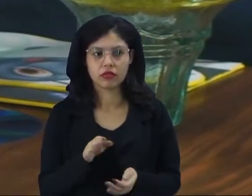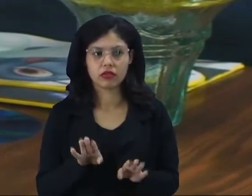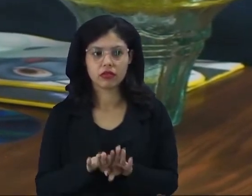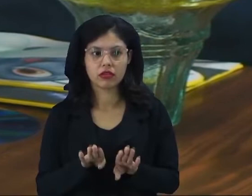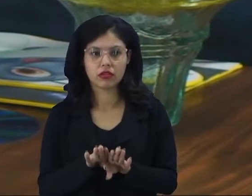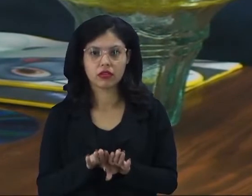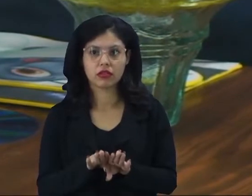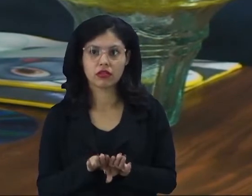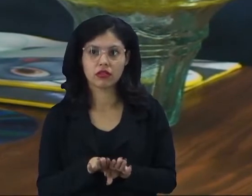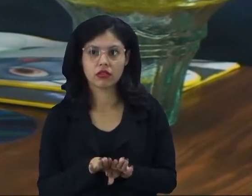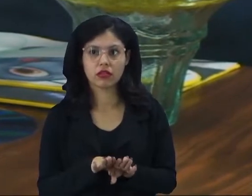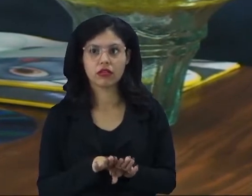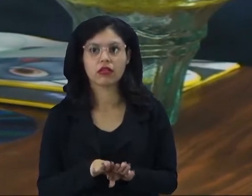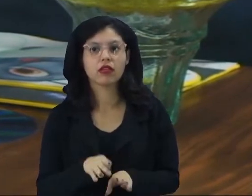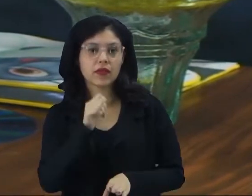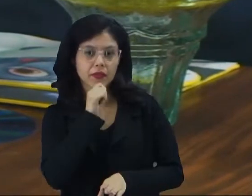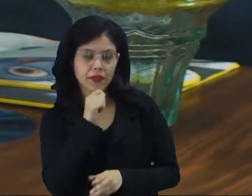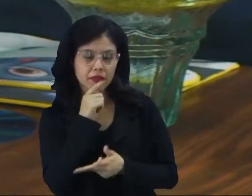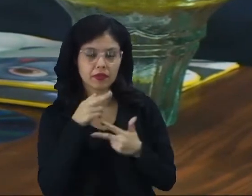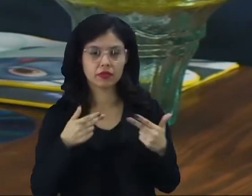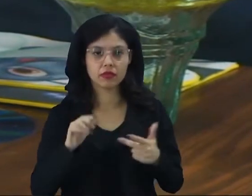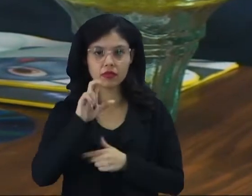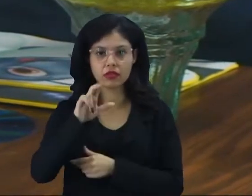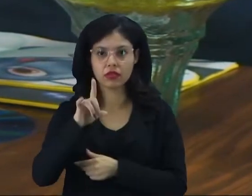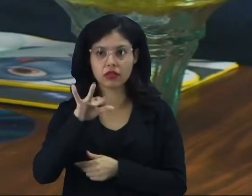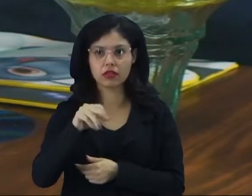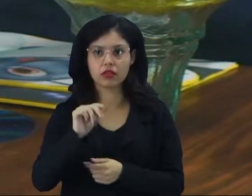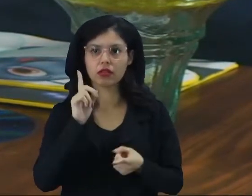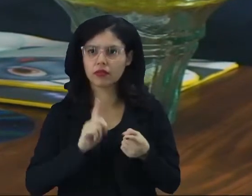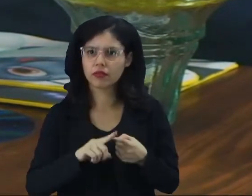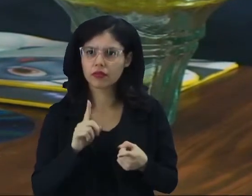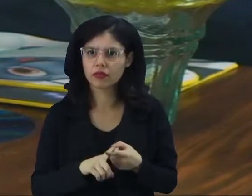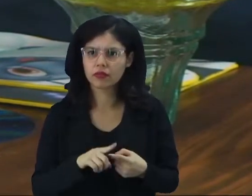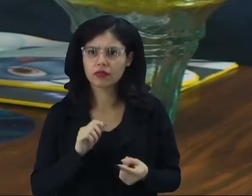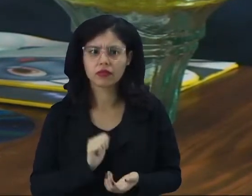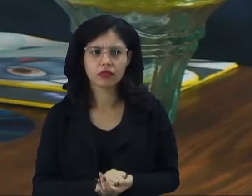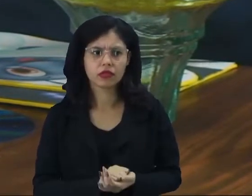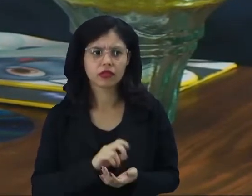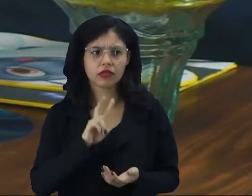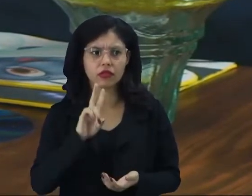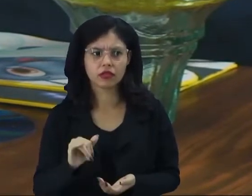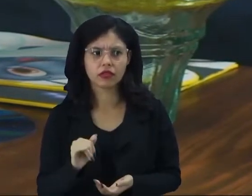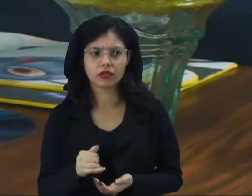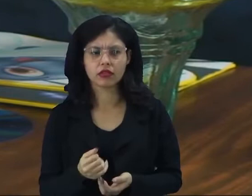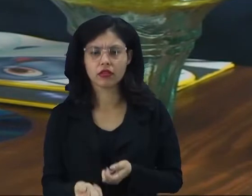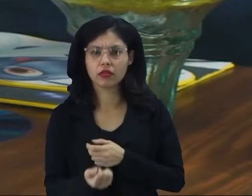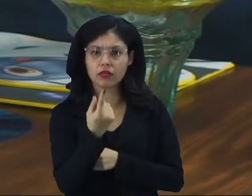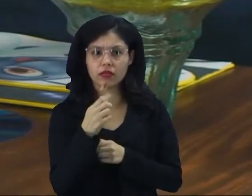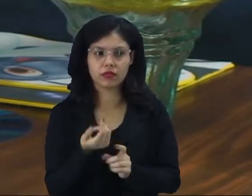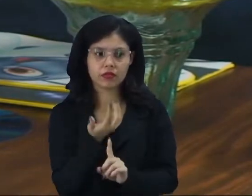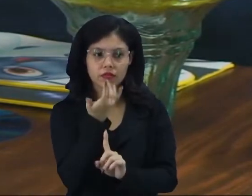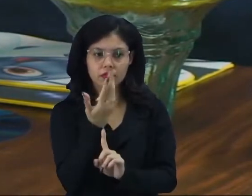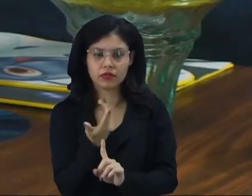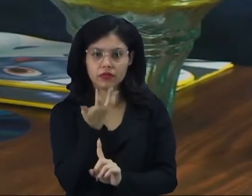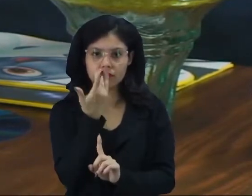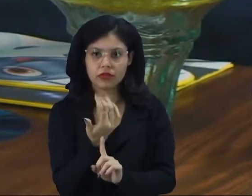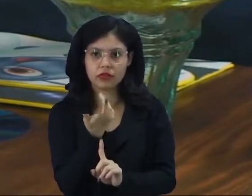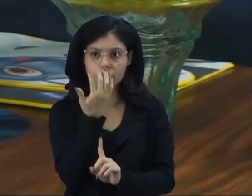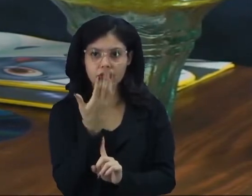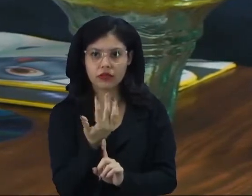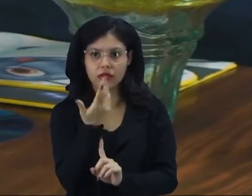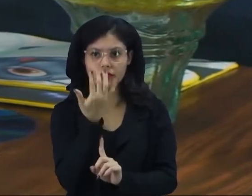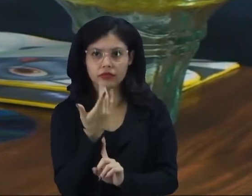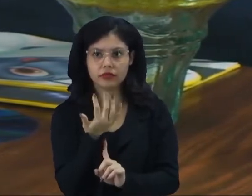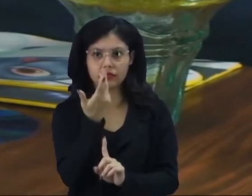passa a ser um objeto luminoso, porque ela vai ficar com essa luz aqui própria,